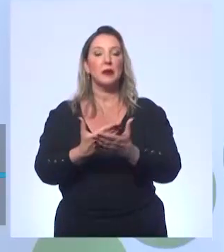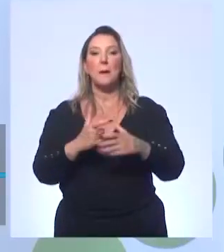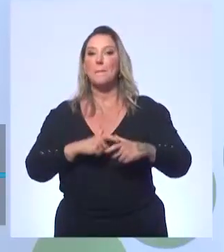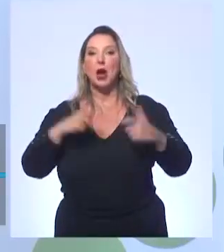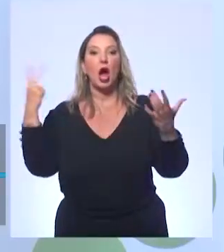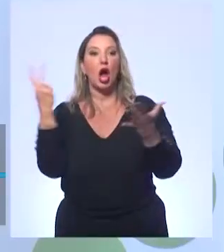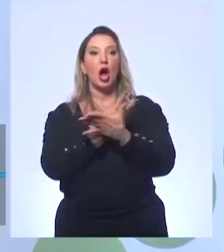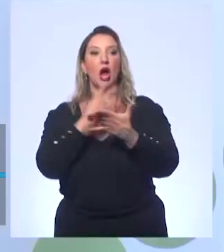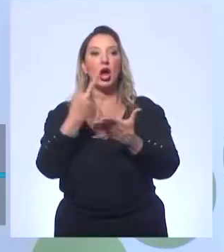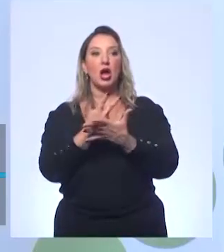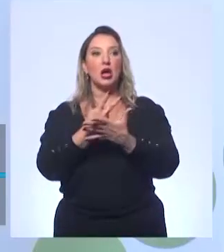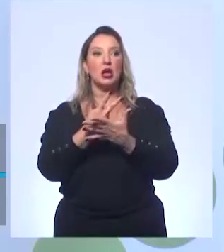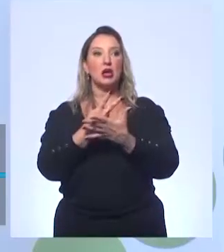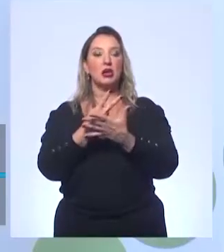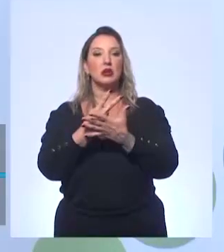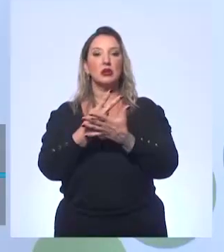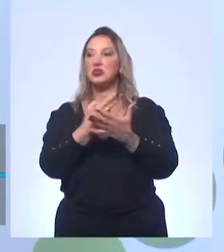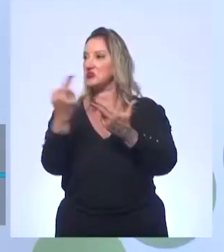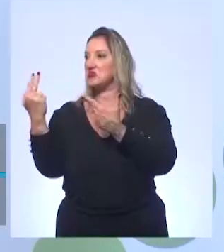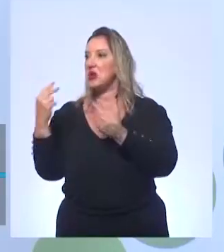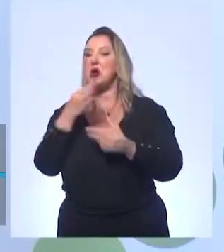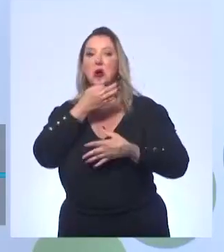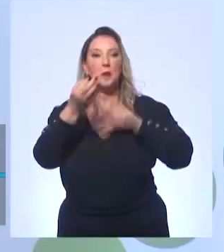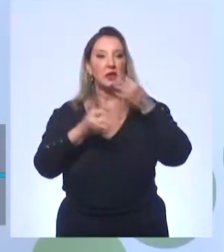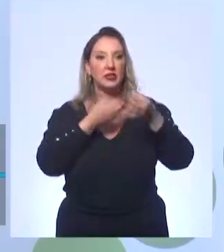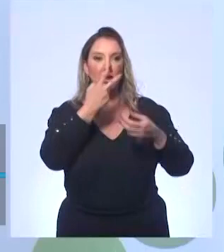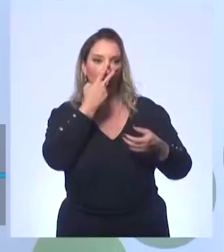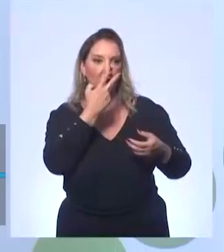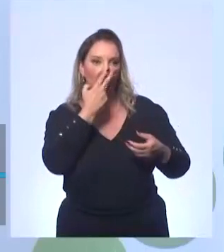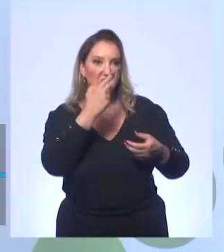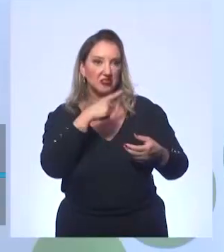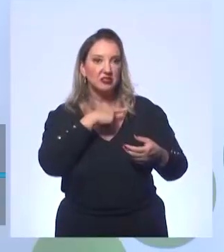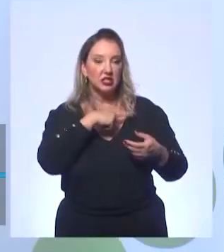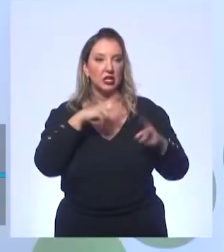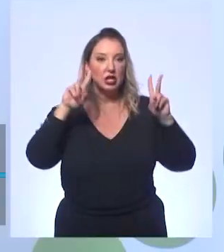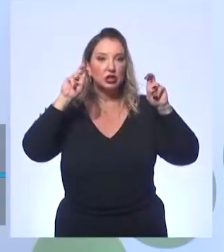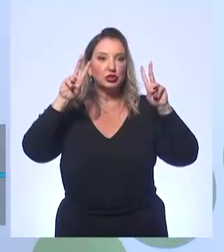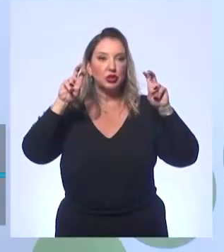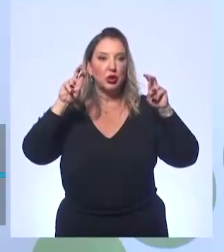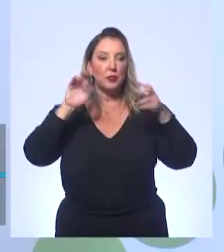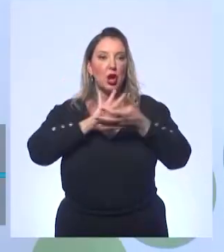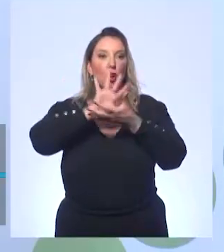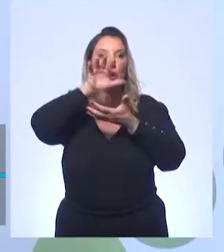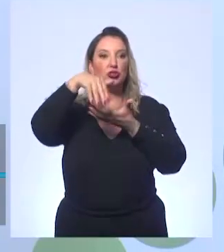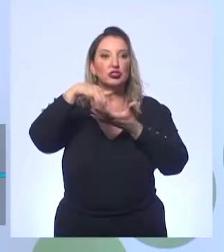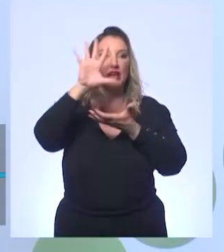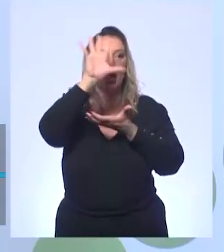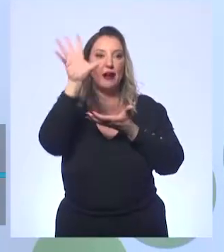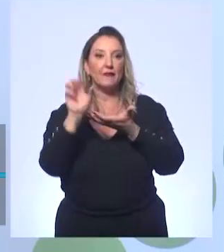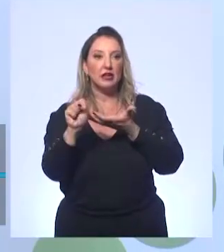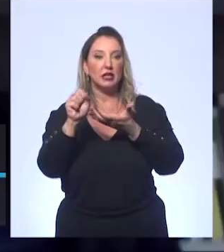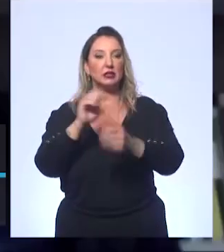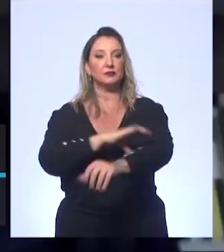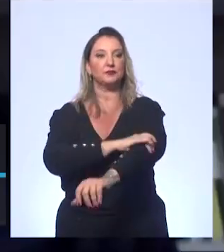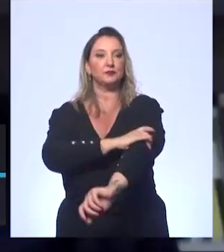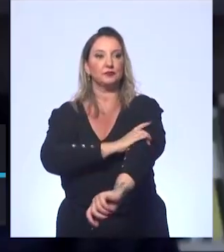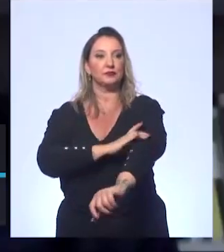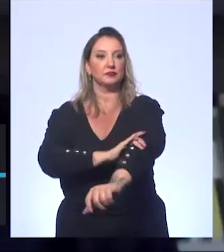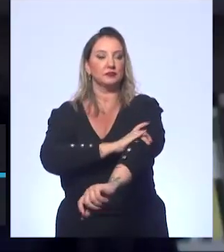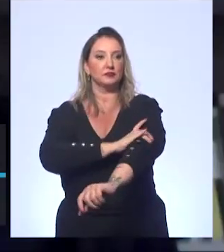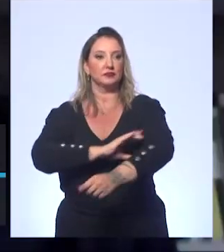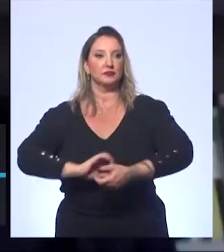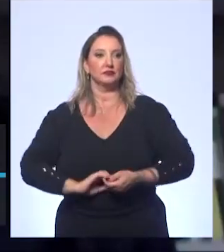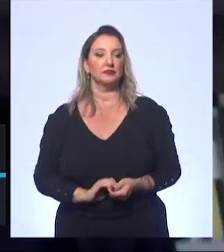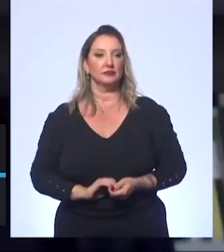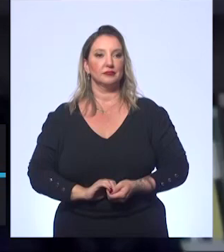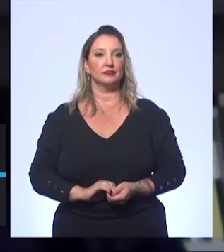erro na visão assim do senso comum que muitas pessoas têm do continente africano? Bom, professor Anderson,